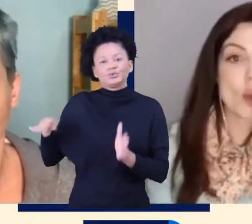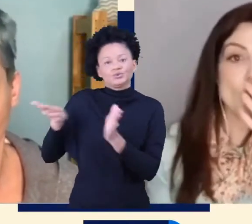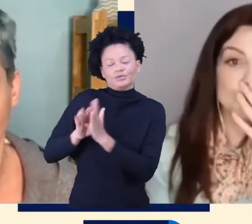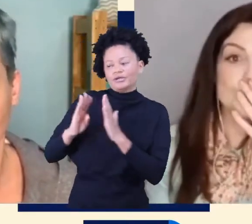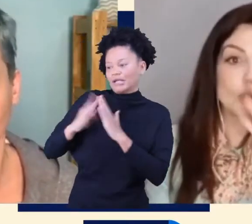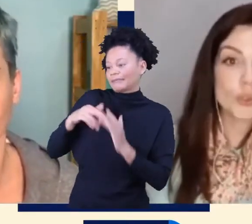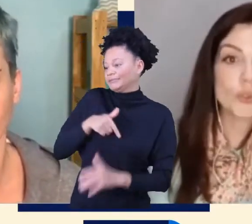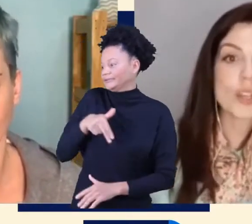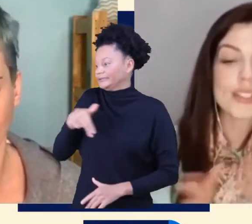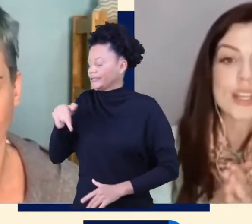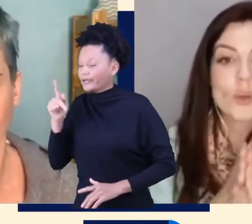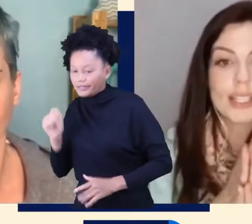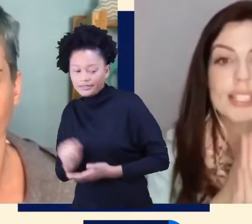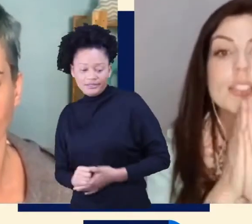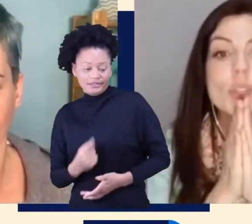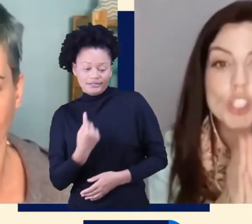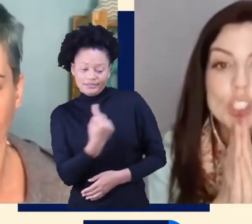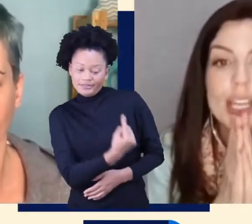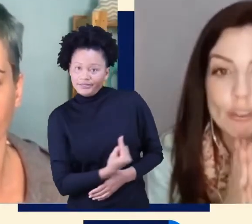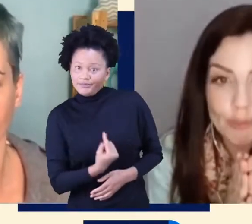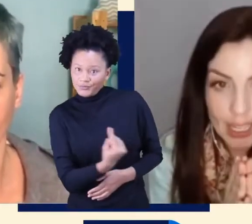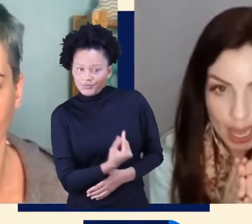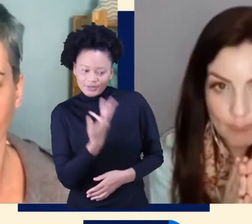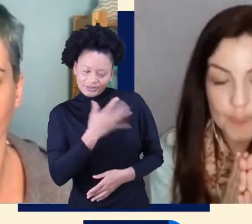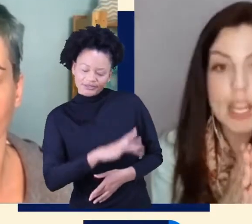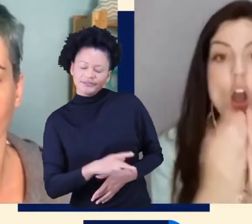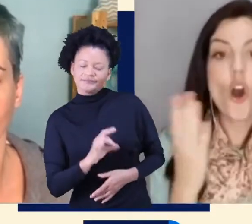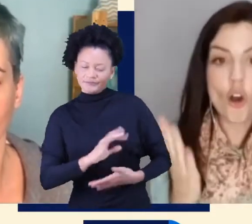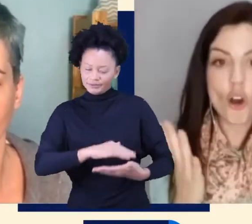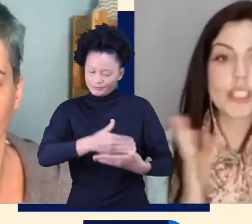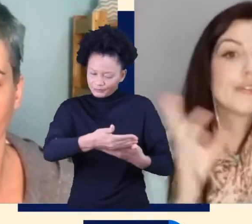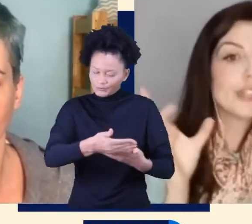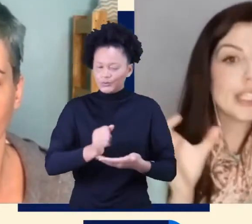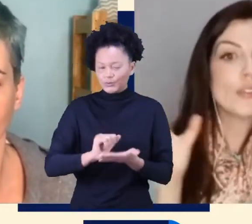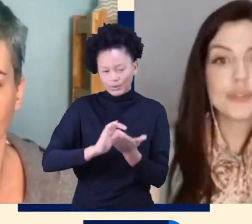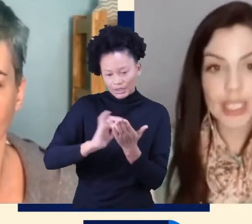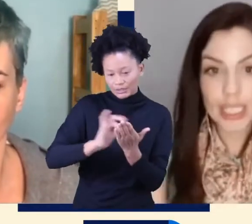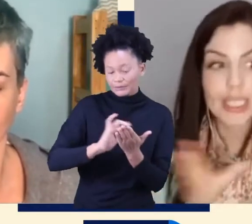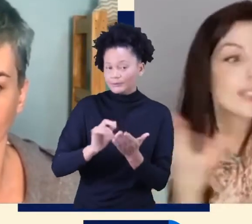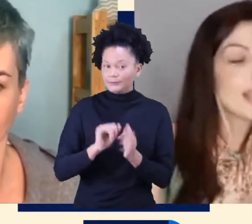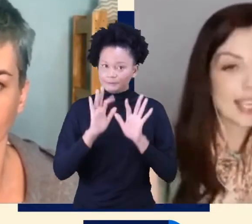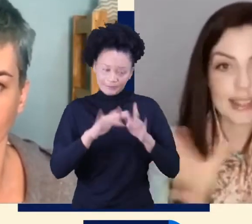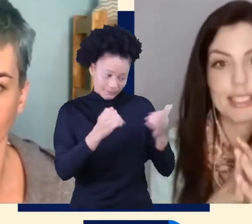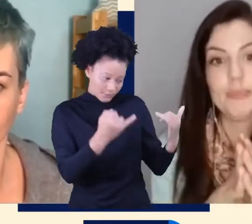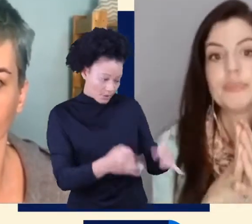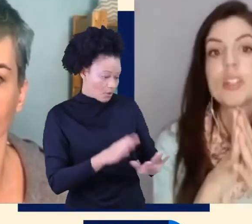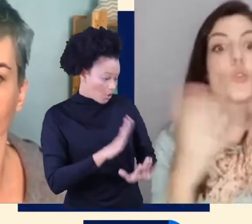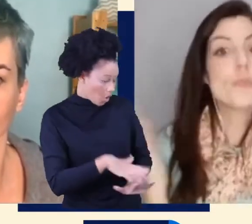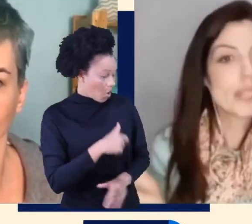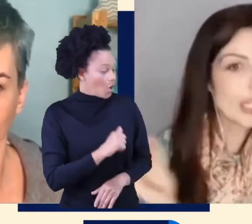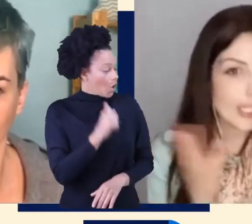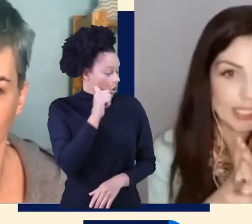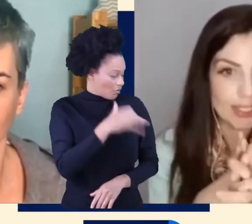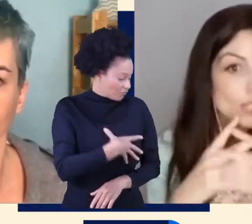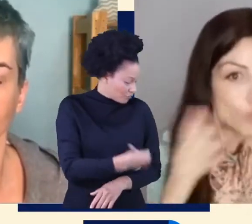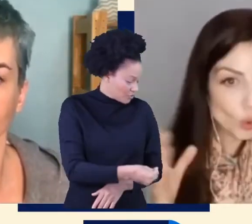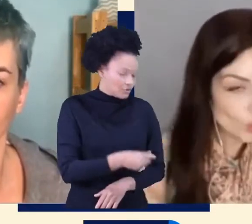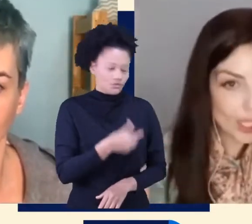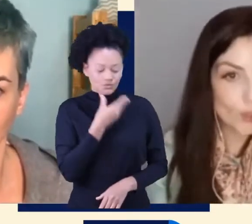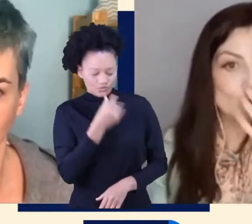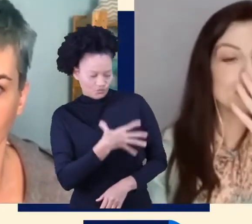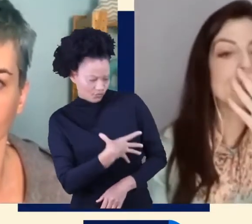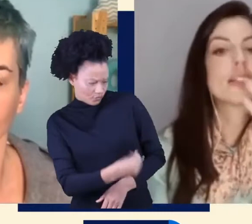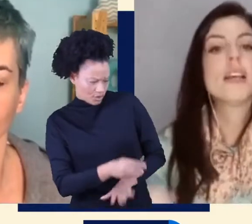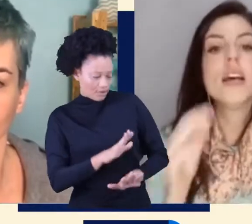vai ficar alguns minutos sozinha com a tela. Então, a gente tem que falar. Olha, filho, filha, neta, sobrinha,